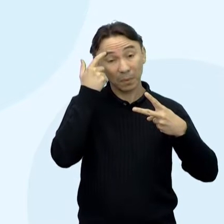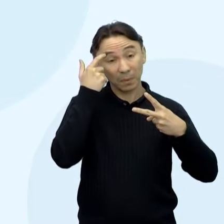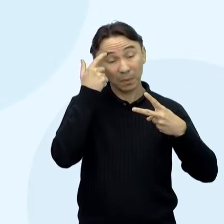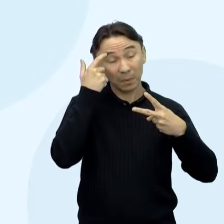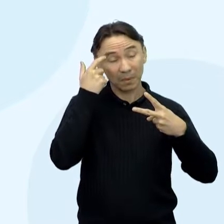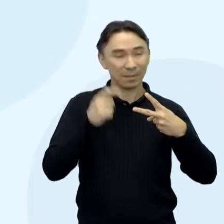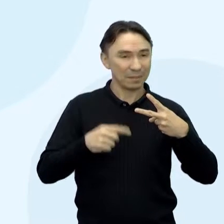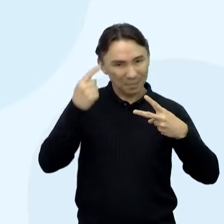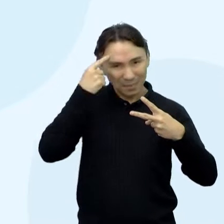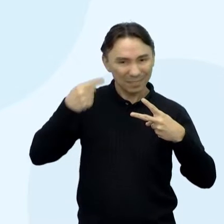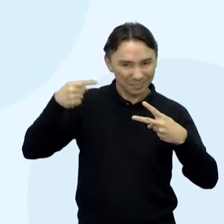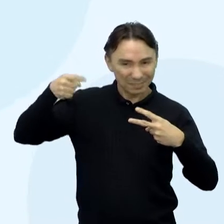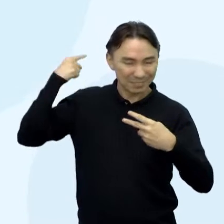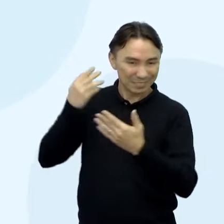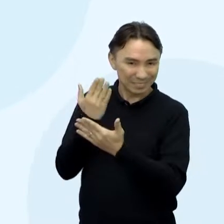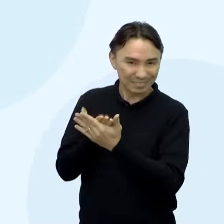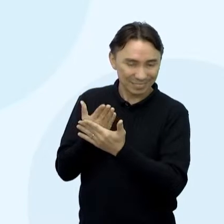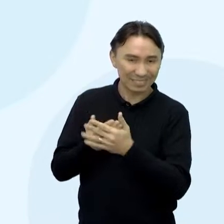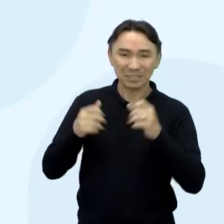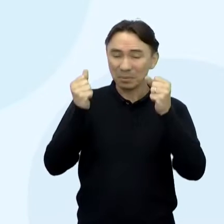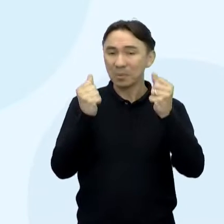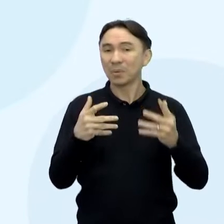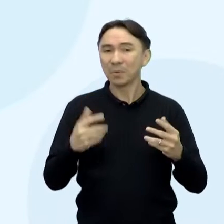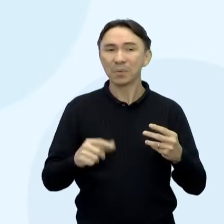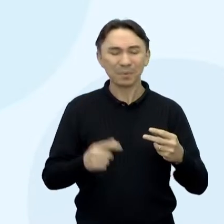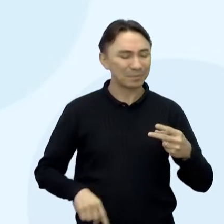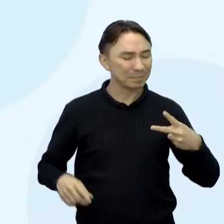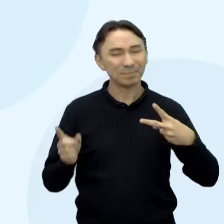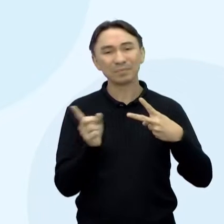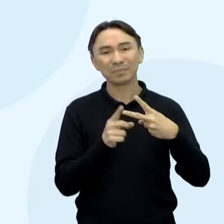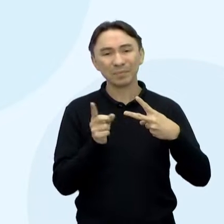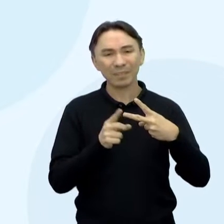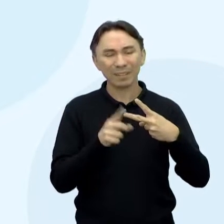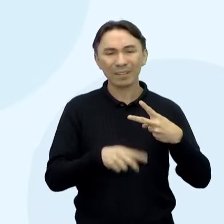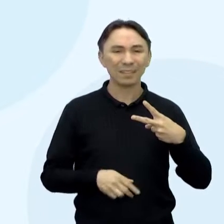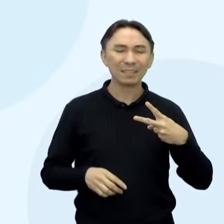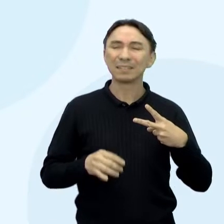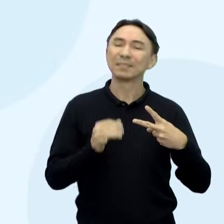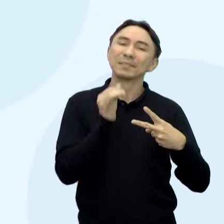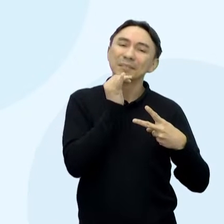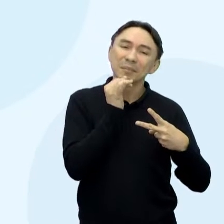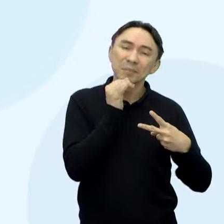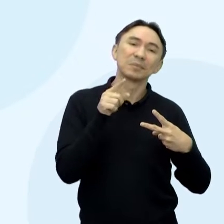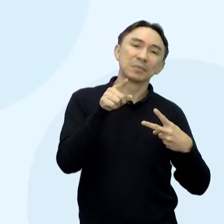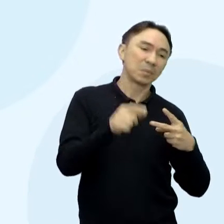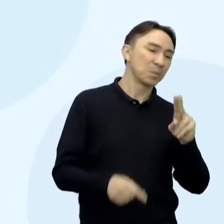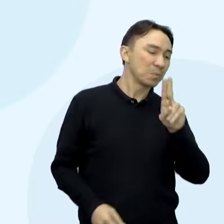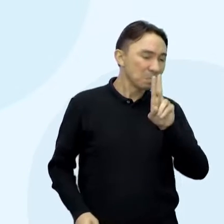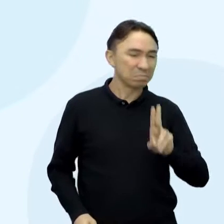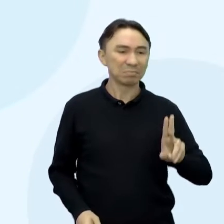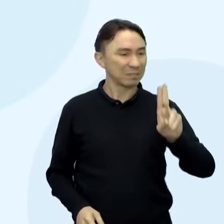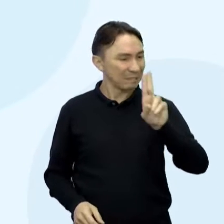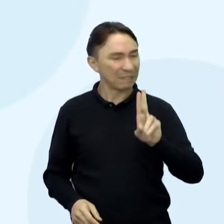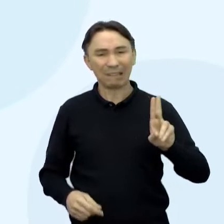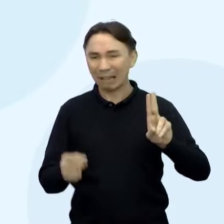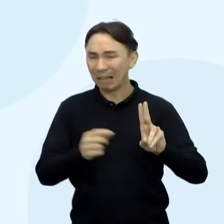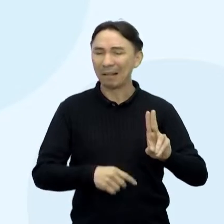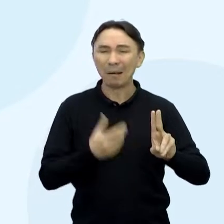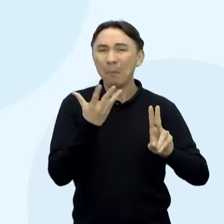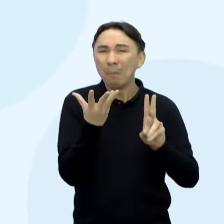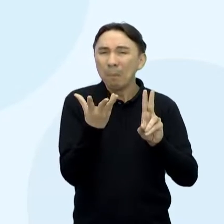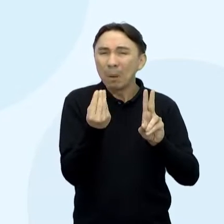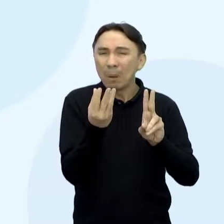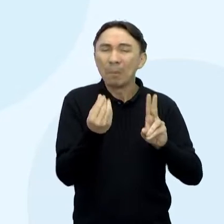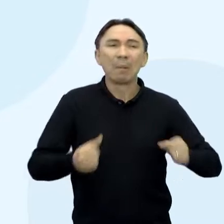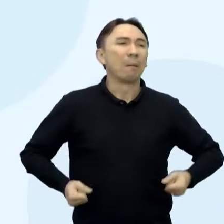no aula anterior, é você pensar direitinho o que é realmente interessante você consumir. Não consumir em exagero, consumir exatamente